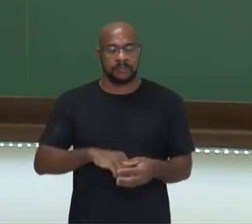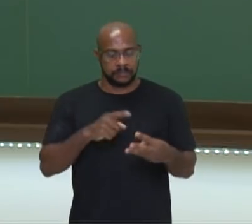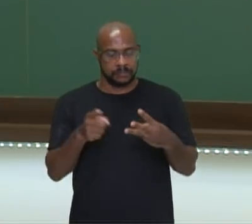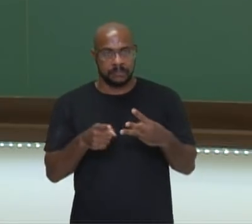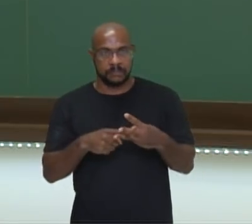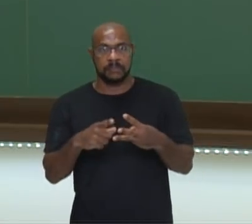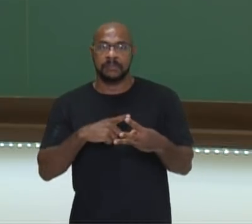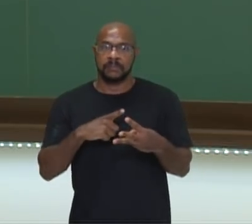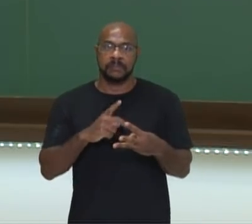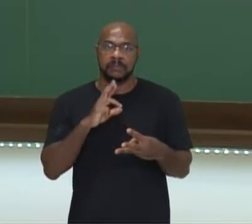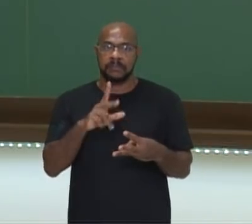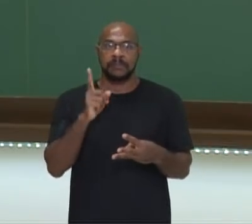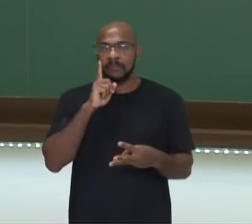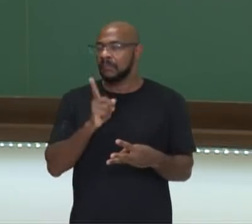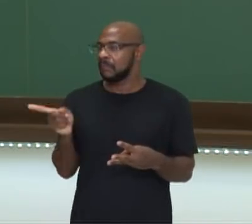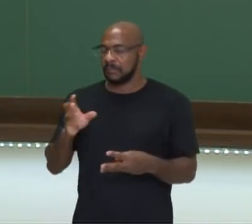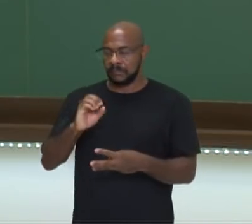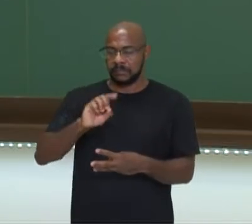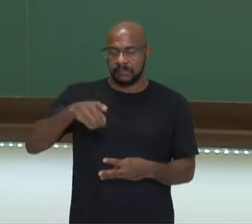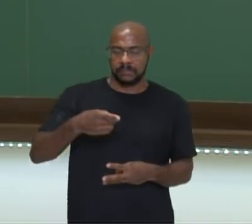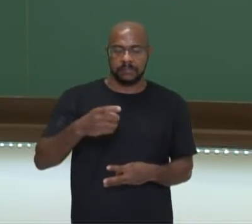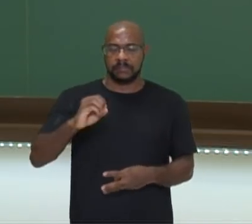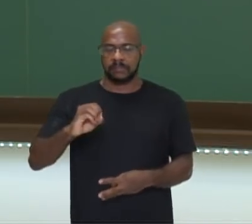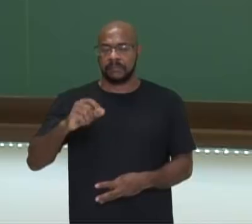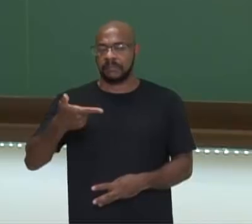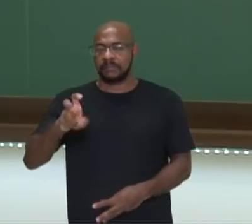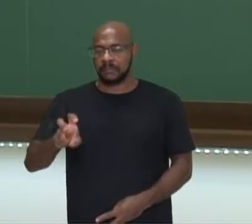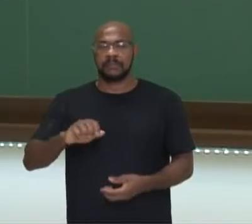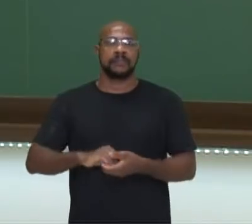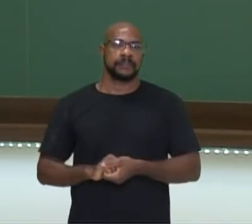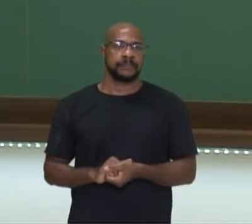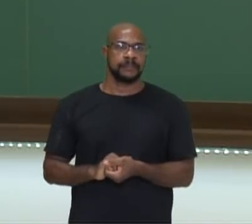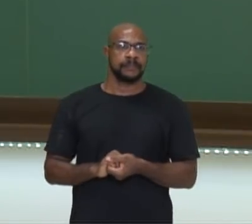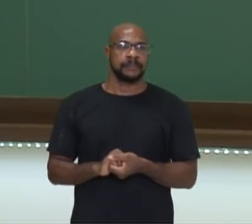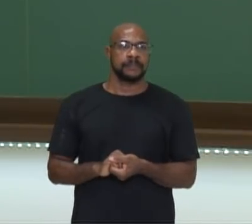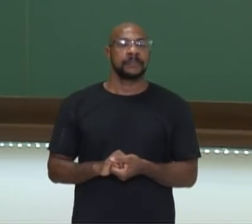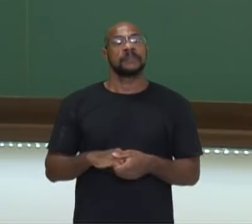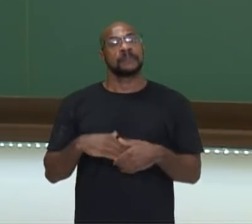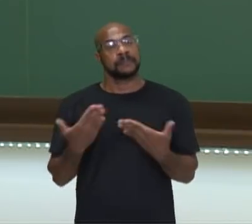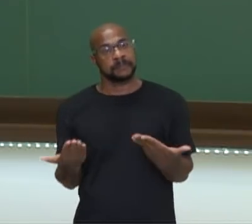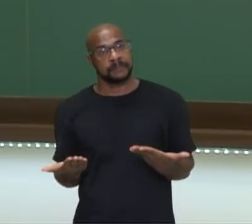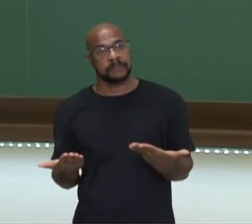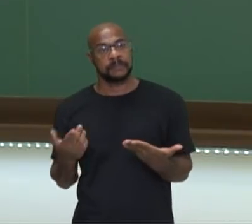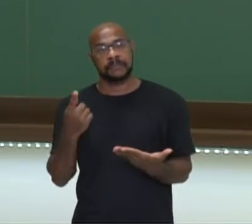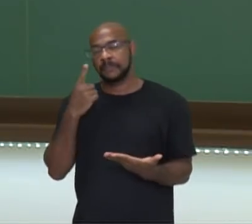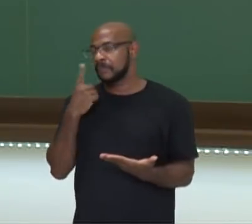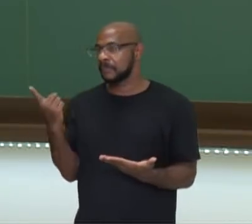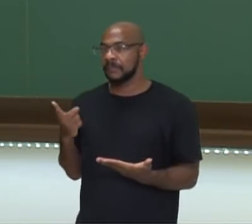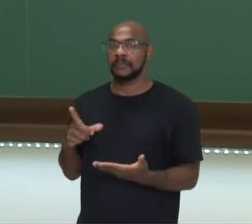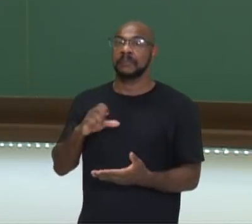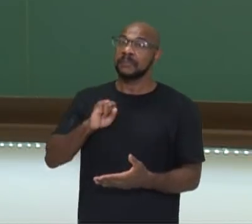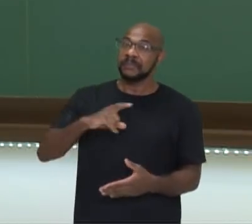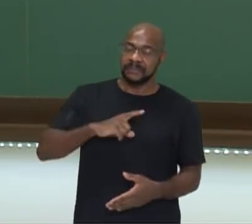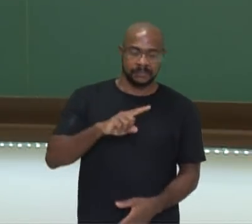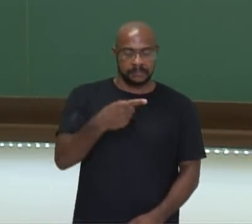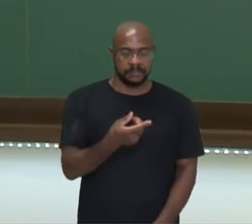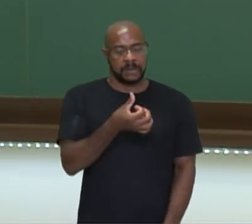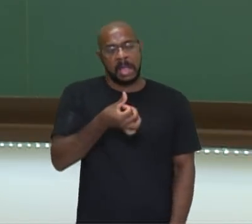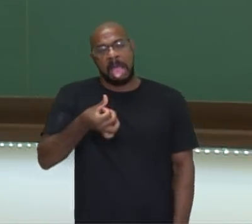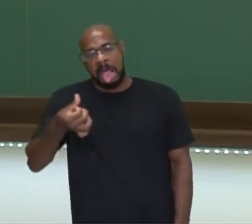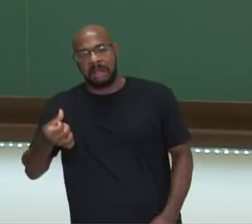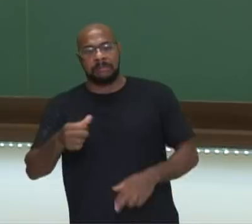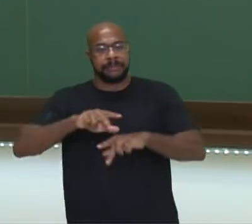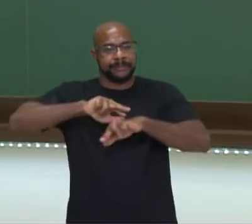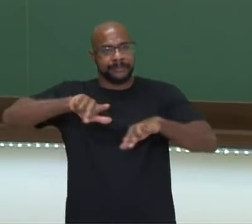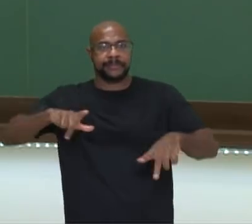0,025 metros de estrada. Aqui não compensaria muito fazer por fração, né? Mas, se aqui desse alguma dízima periódica, seria importante, então, você